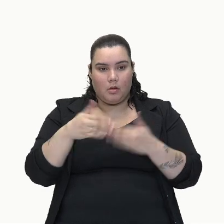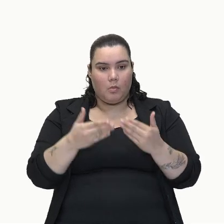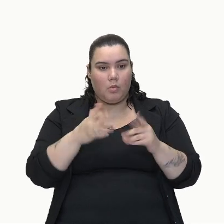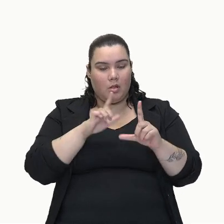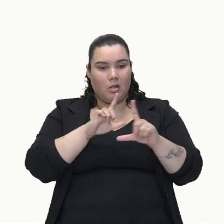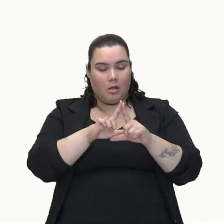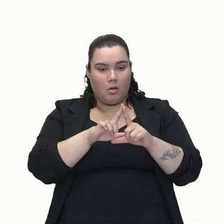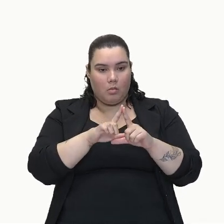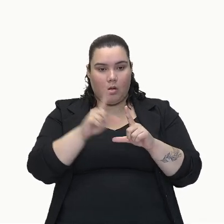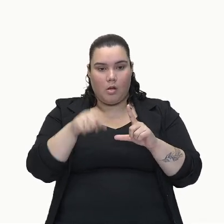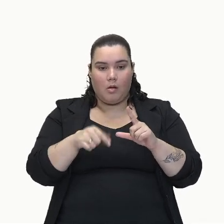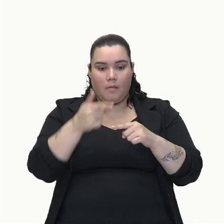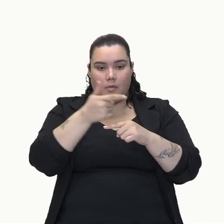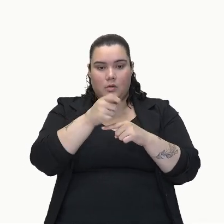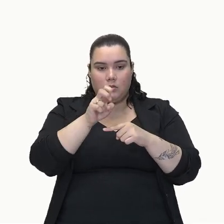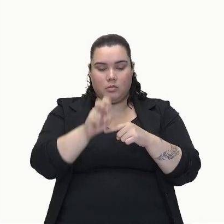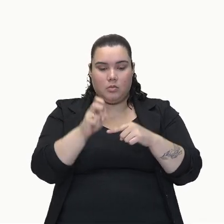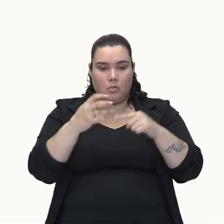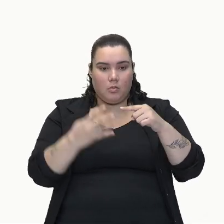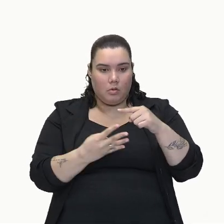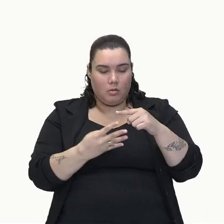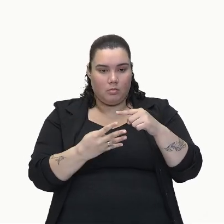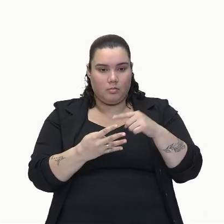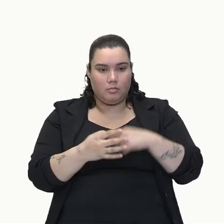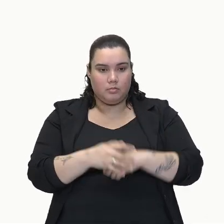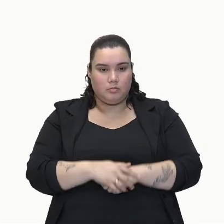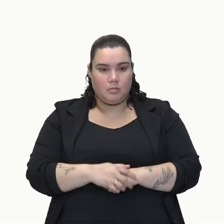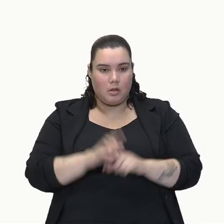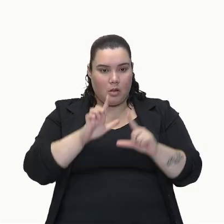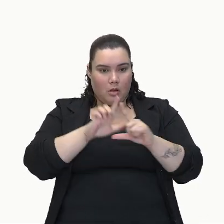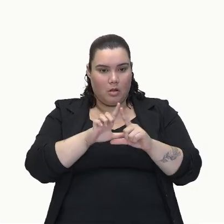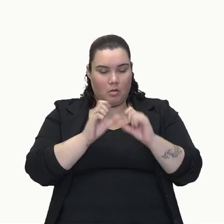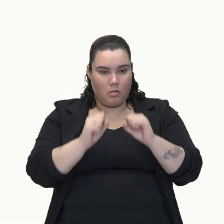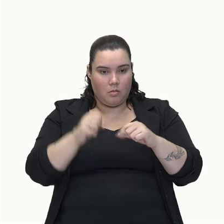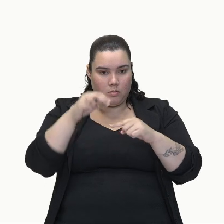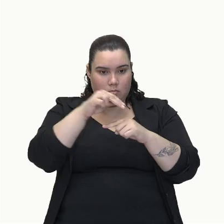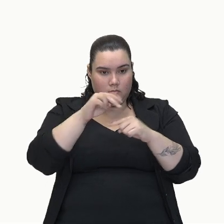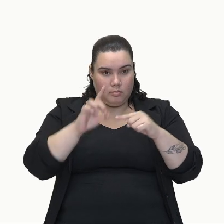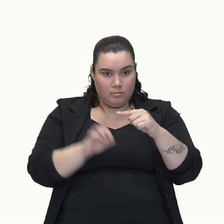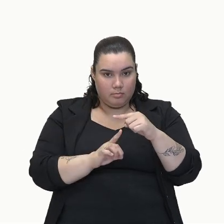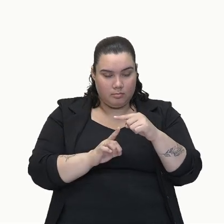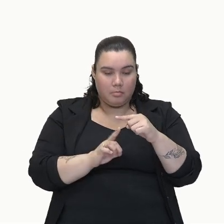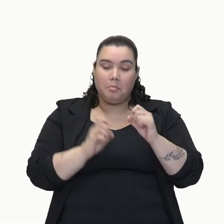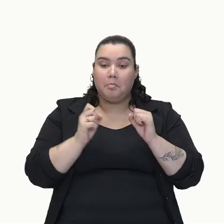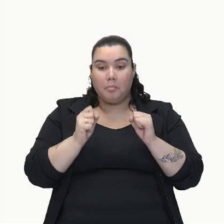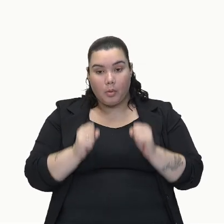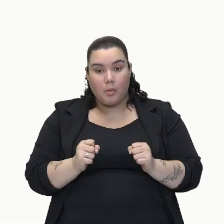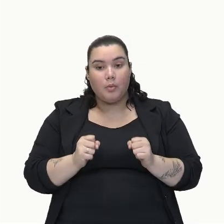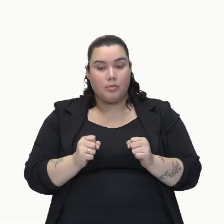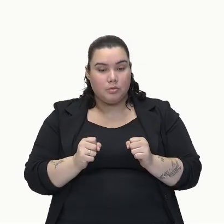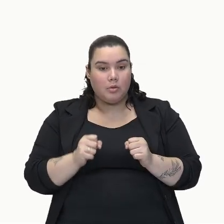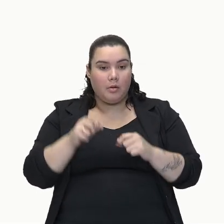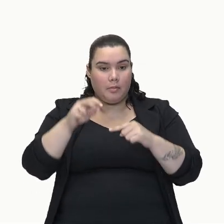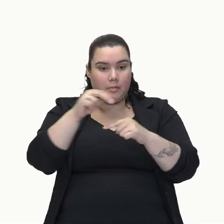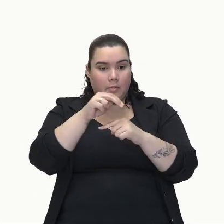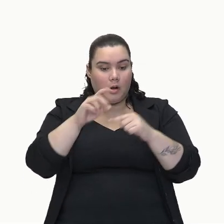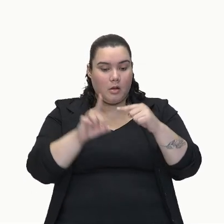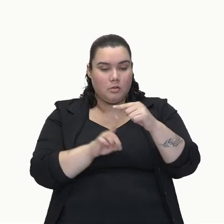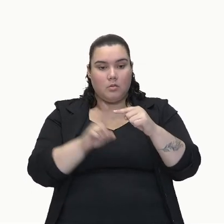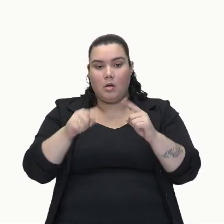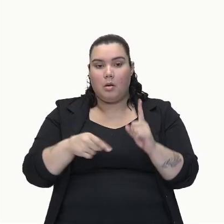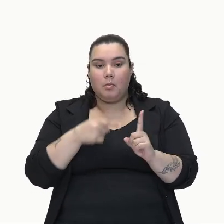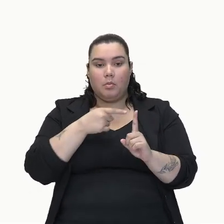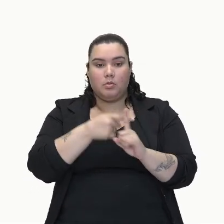delta é 25 sobre 4. O valor do delta pode ser uma fração? Pode. Essa fração é